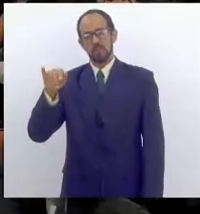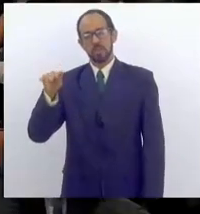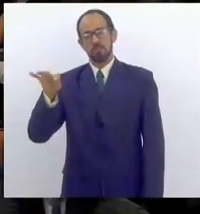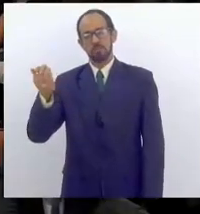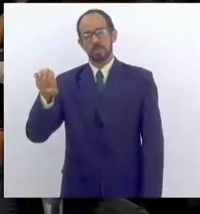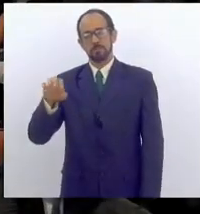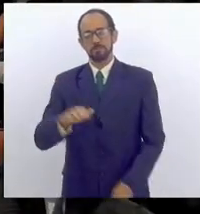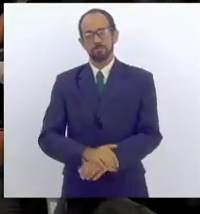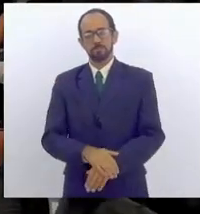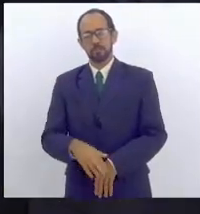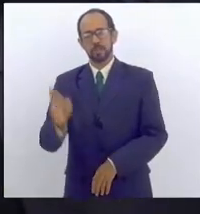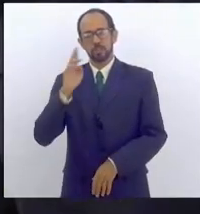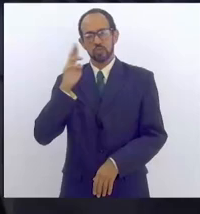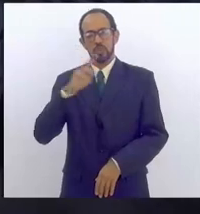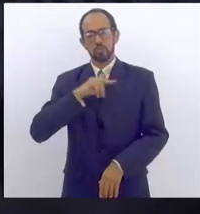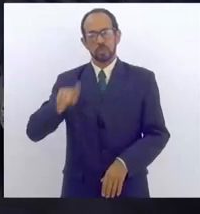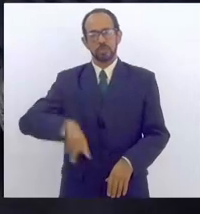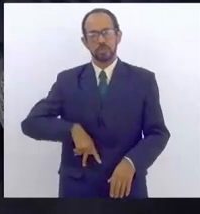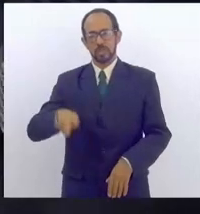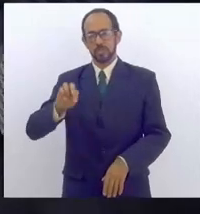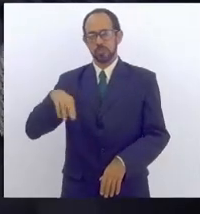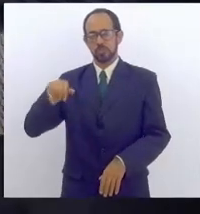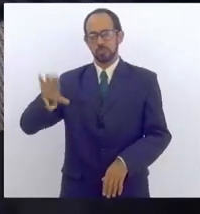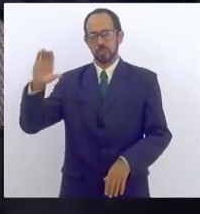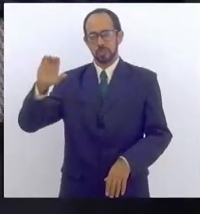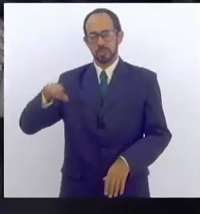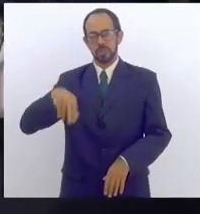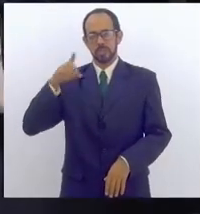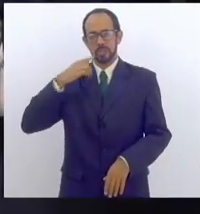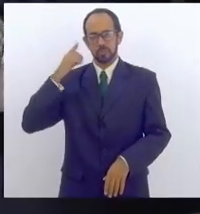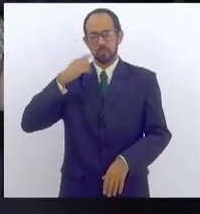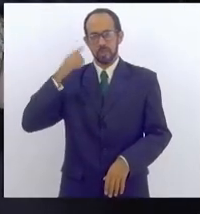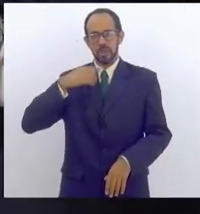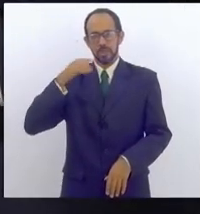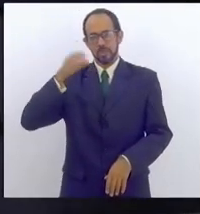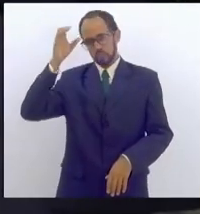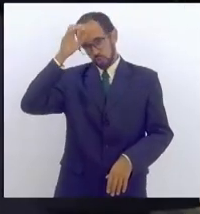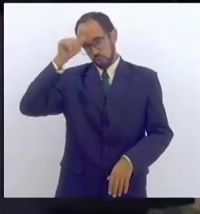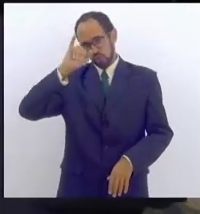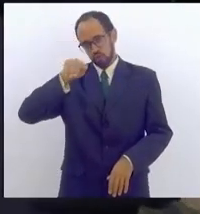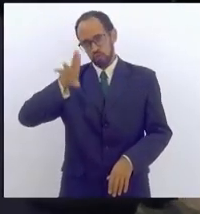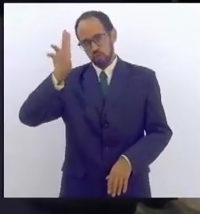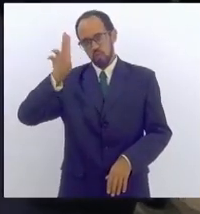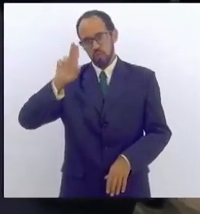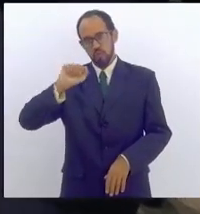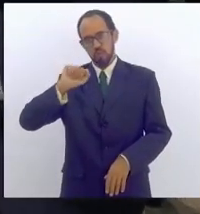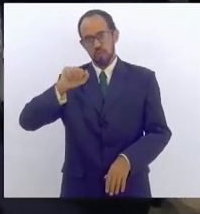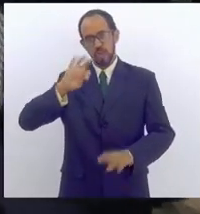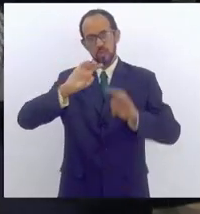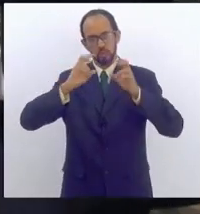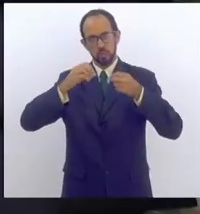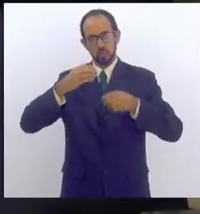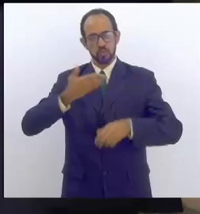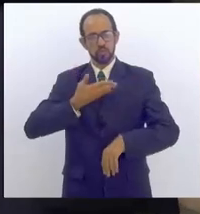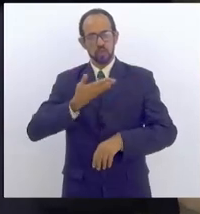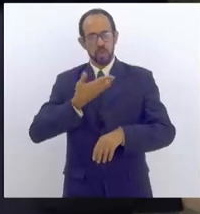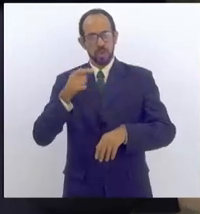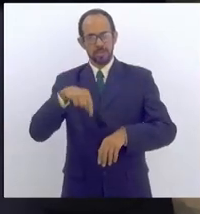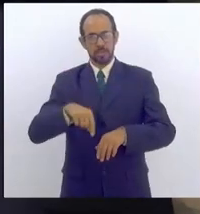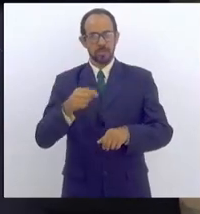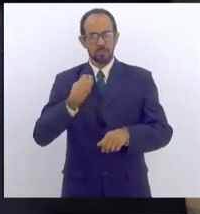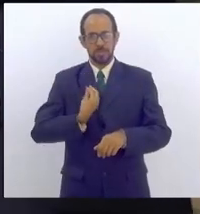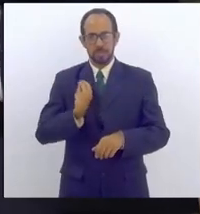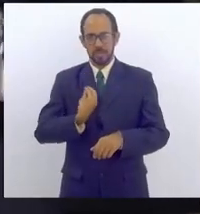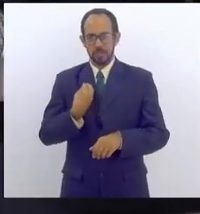Senhor presidente Carlos Mink, deputada Marta Rocha, deputada Tia Ju, deputado Valdeci, todos os colegas aqui presentes, meu coração